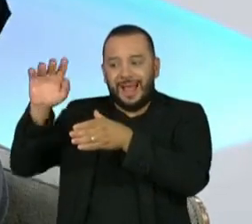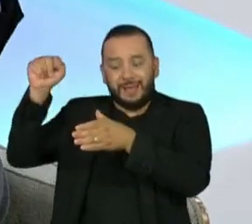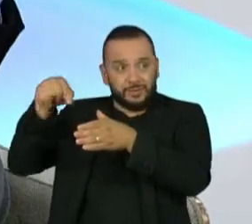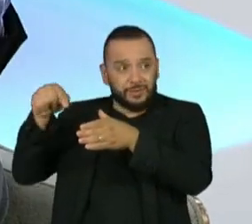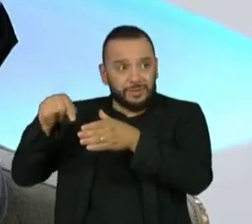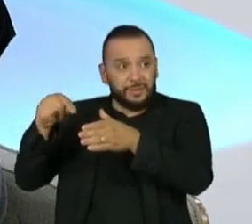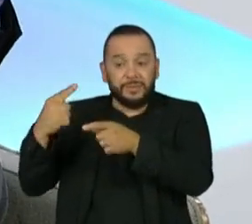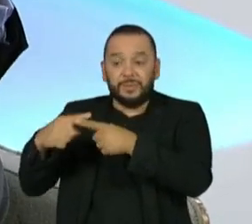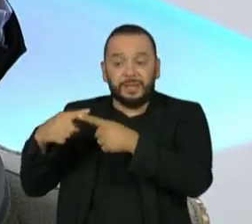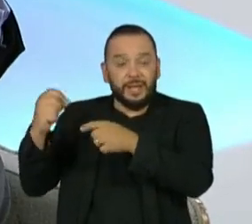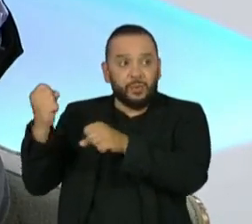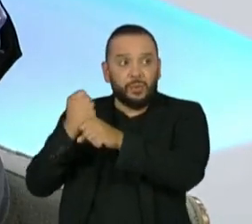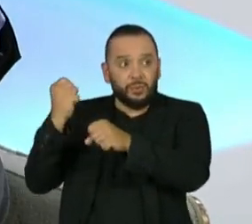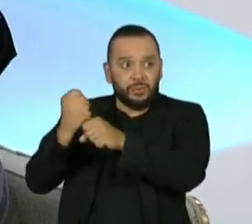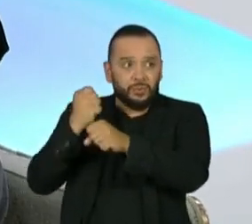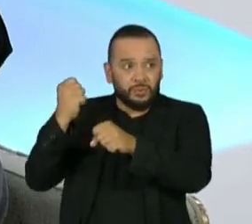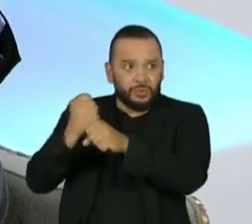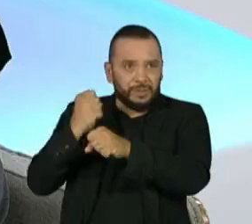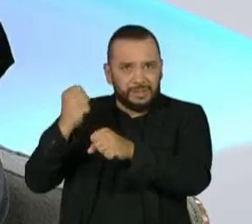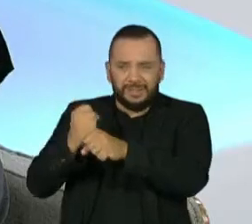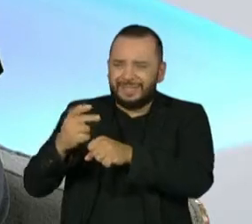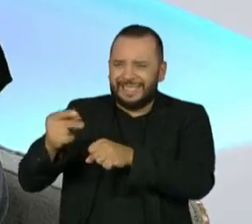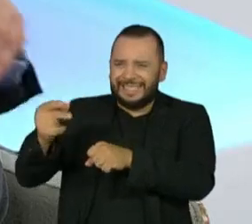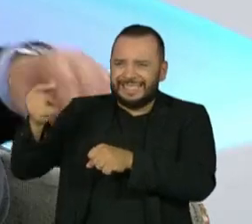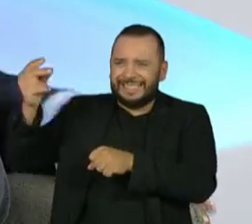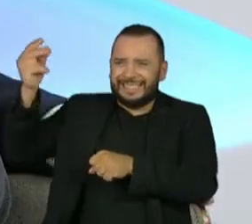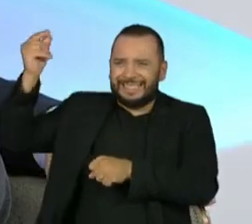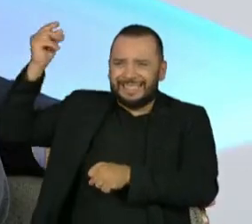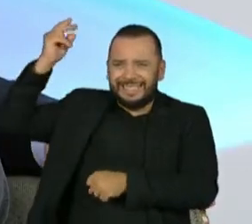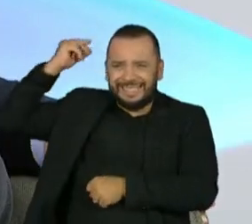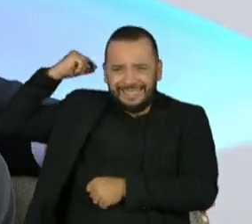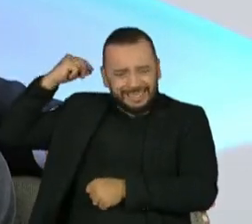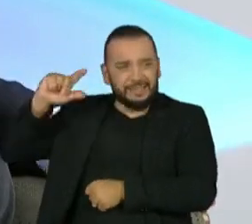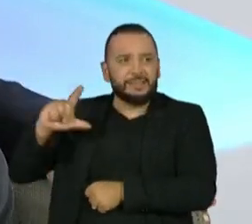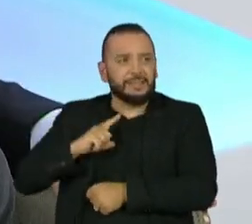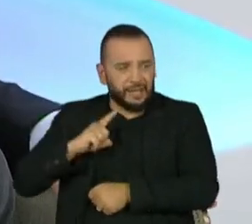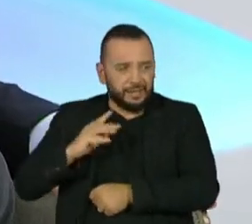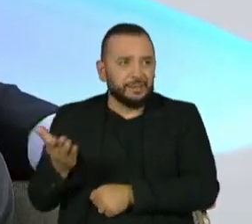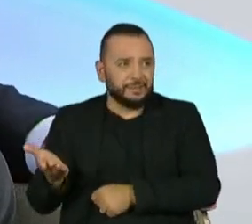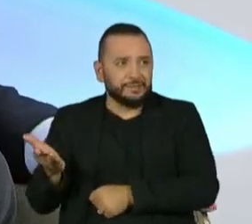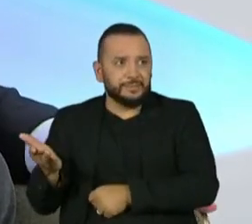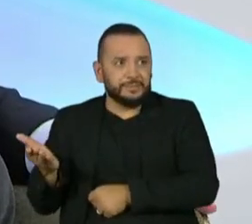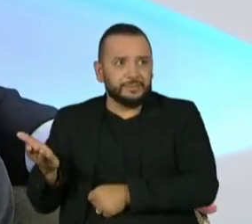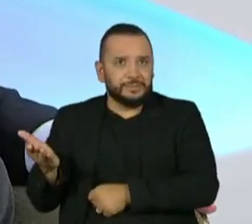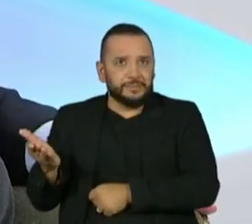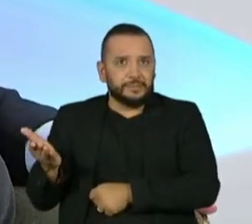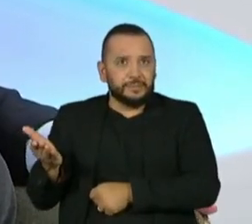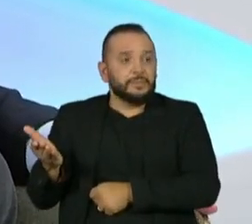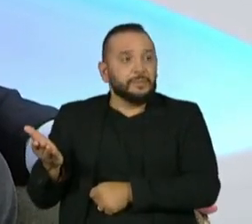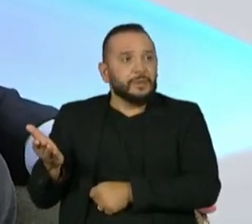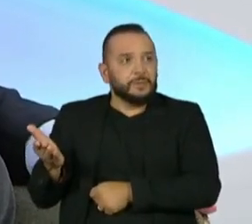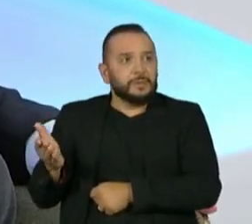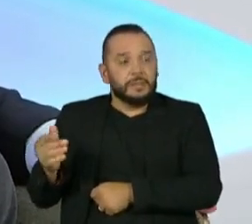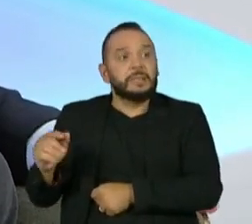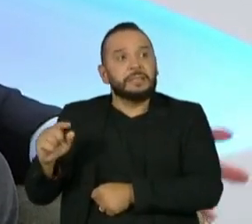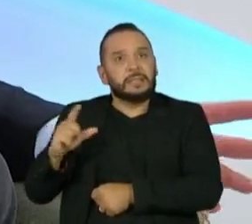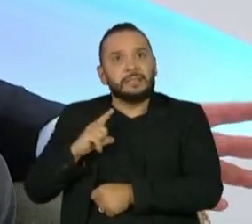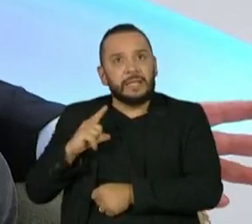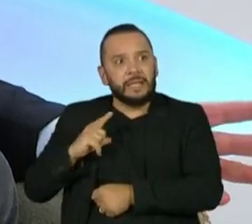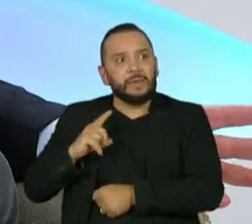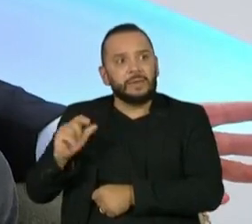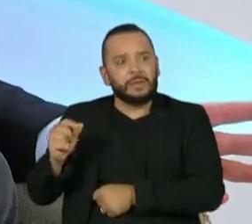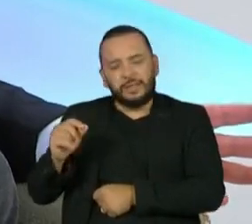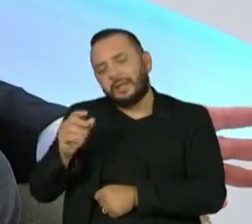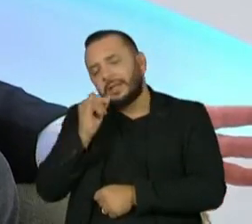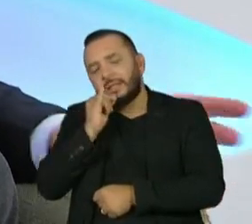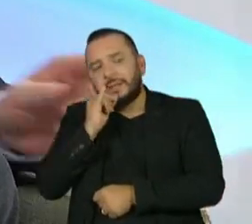nossas termelétricas foram feitas possa sua mente o que eu sempre falo assim você fazer cobrar um prêmio de seguro depois